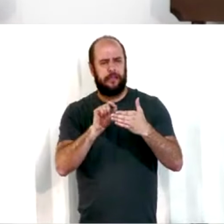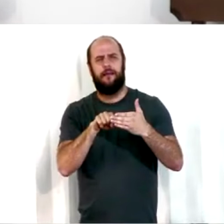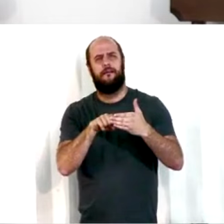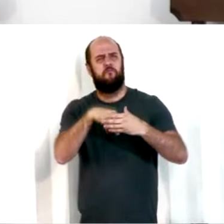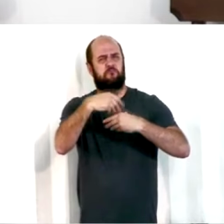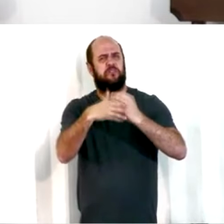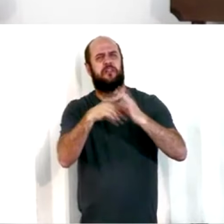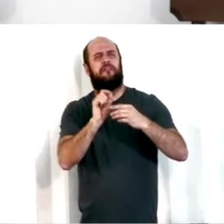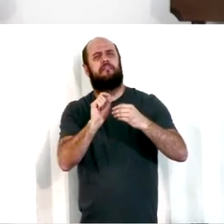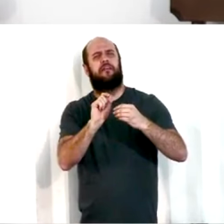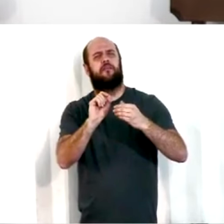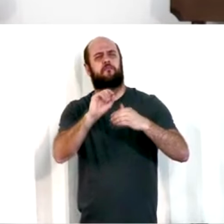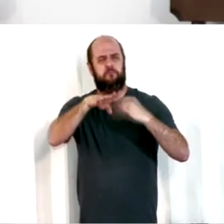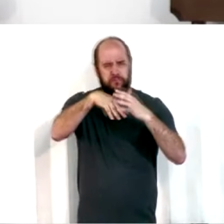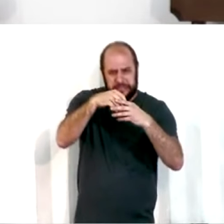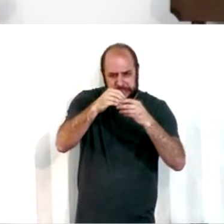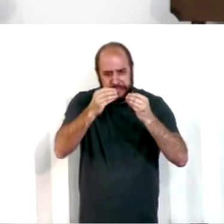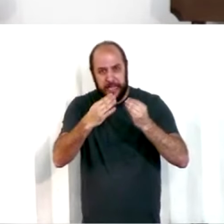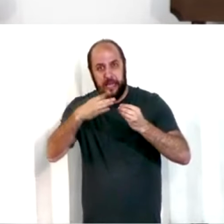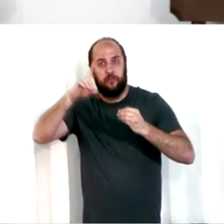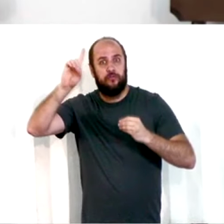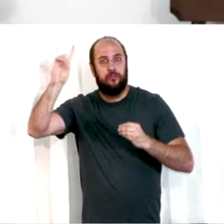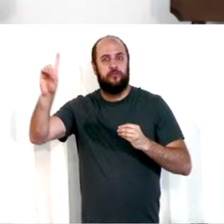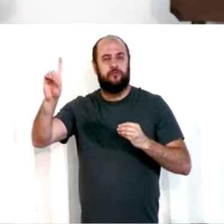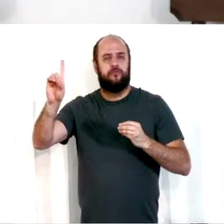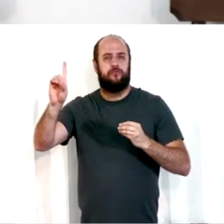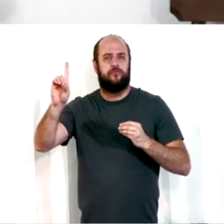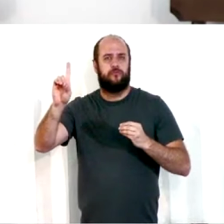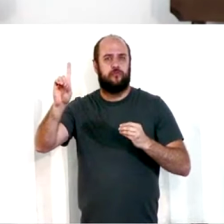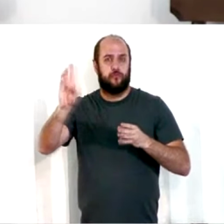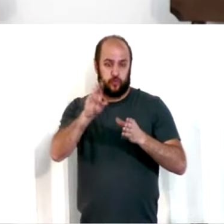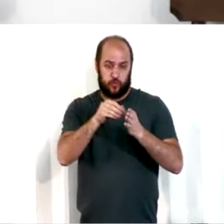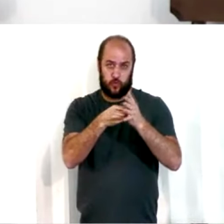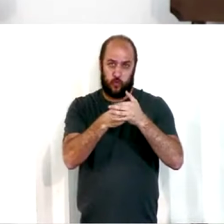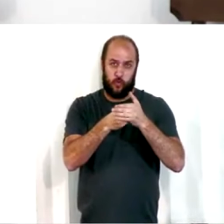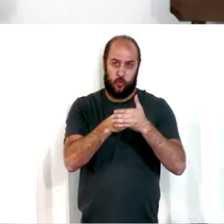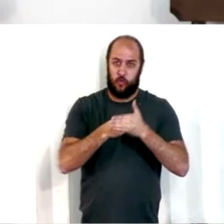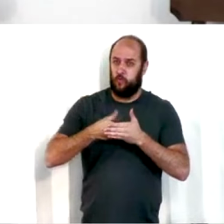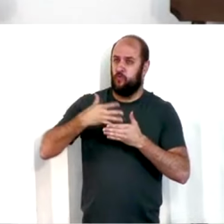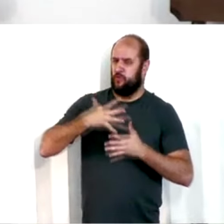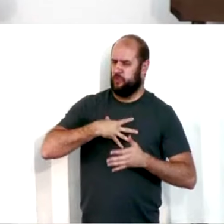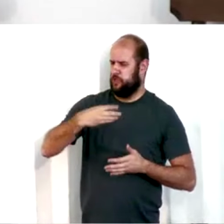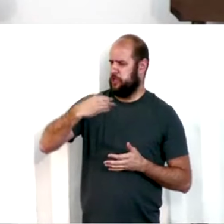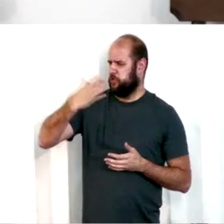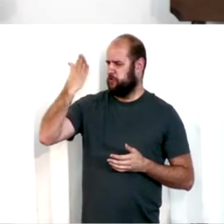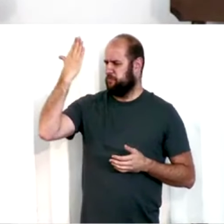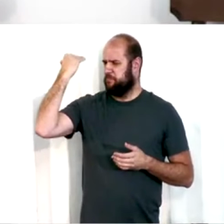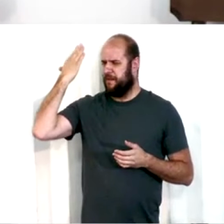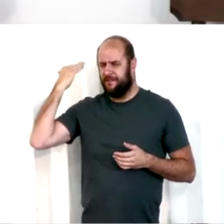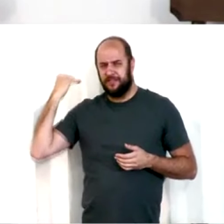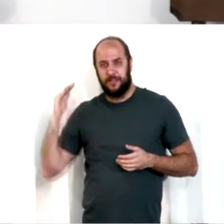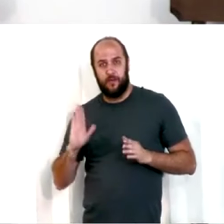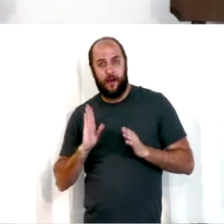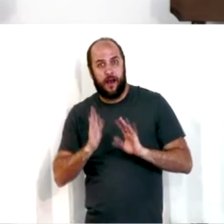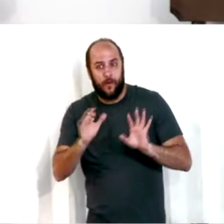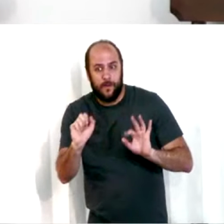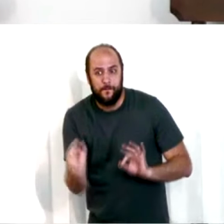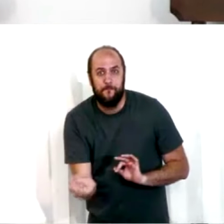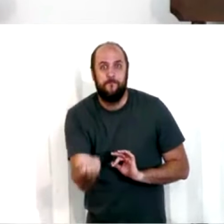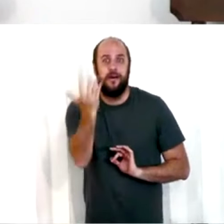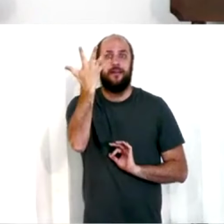26 ele diz: o mistério que estiver oculto dos séculos e das gerações agora todavia se manifestou aos seus